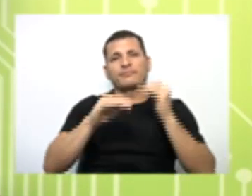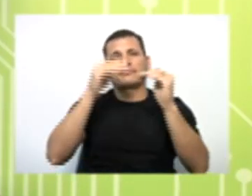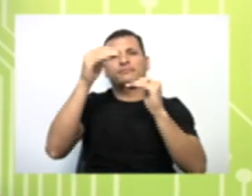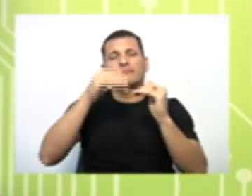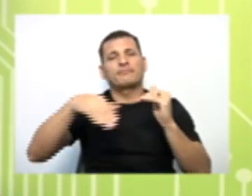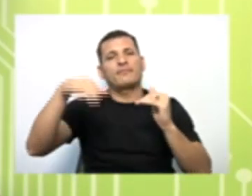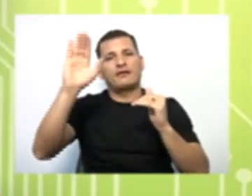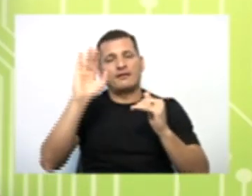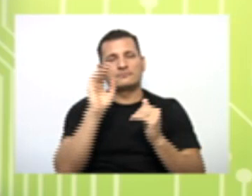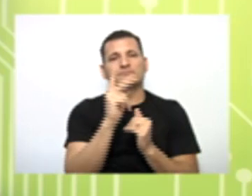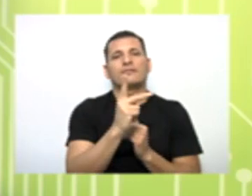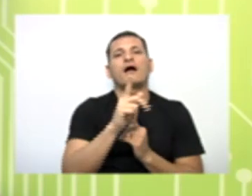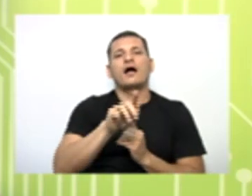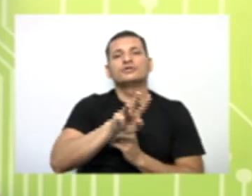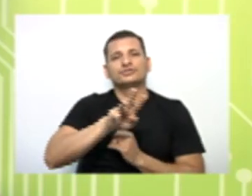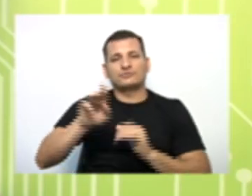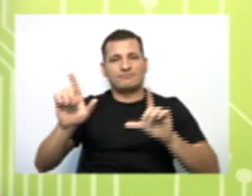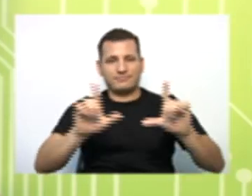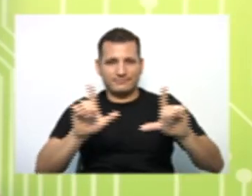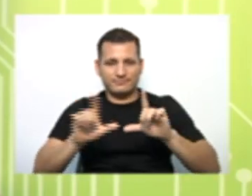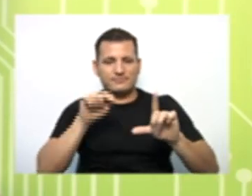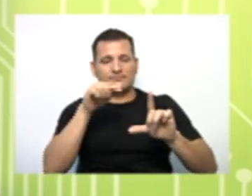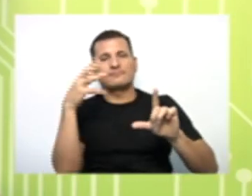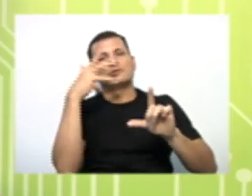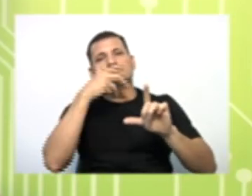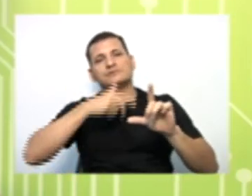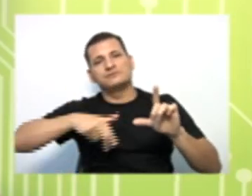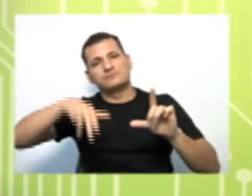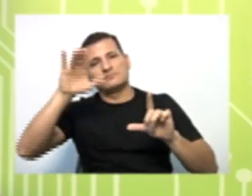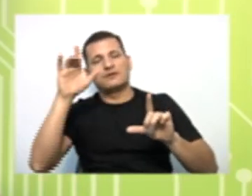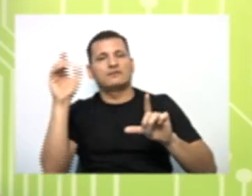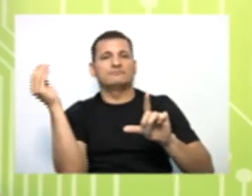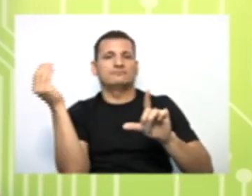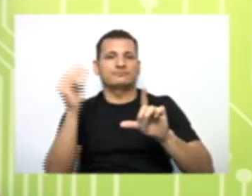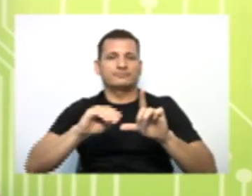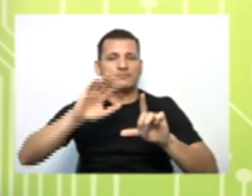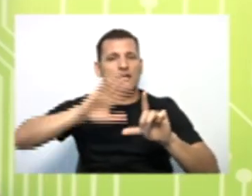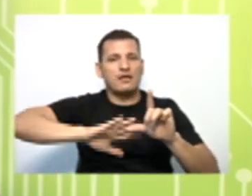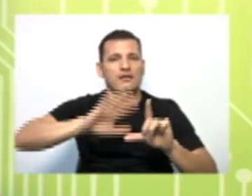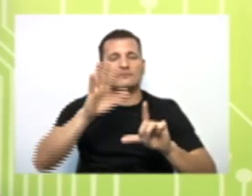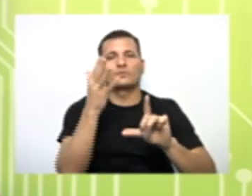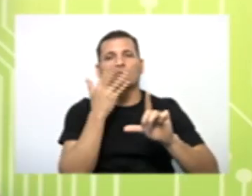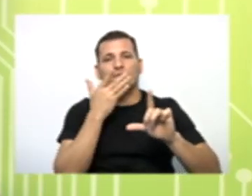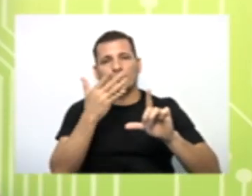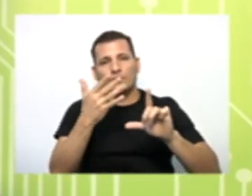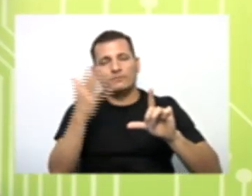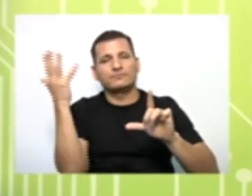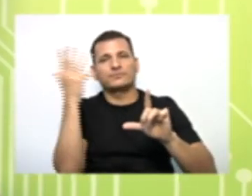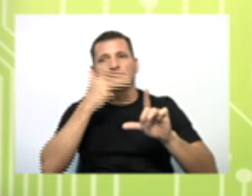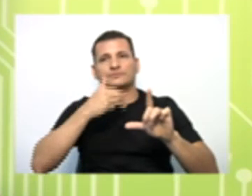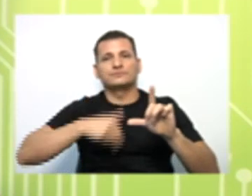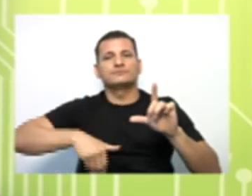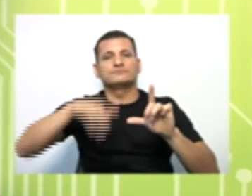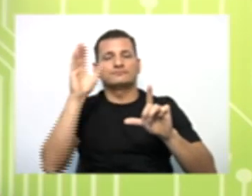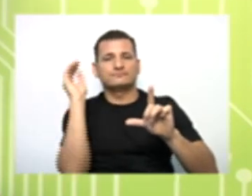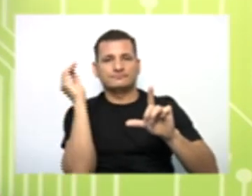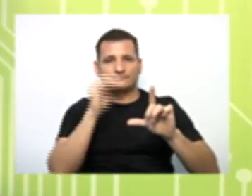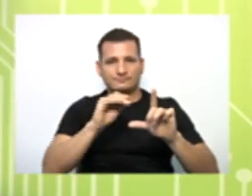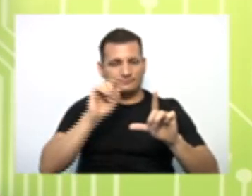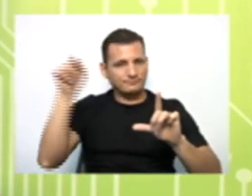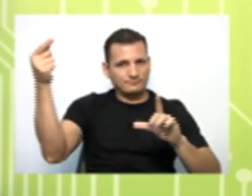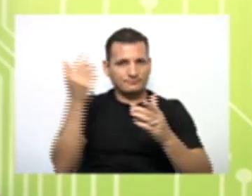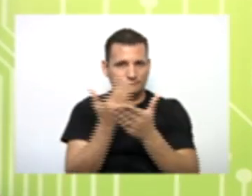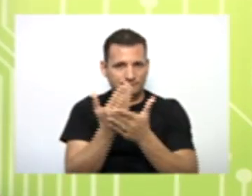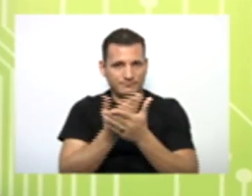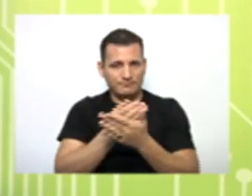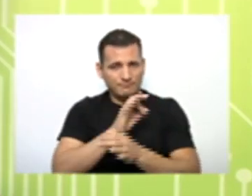nossas páginas. Aí vai ficar mais bonita, ela vai ter cor, ela vai ter uma coisa mais bonita nas próximas